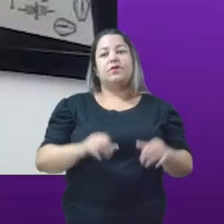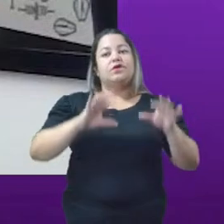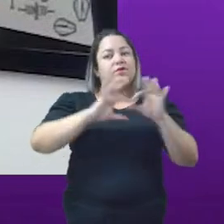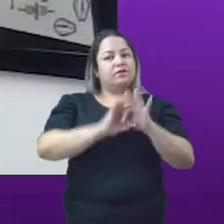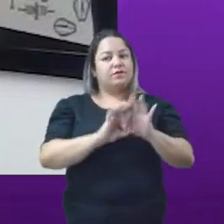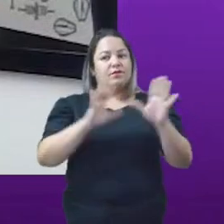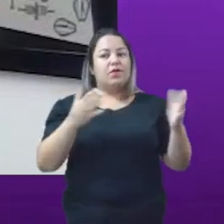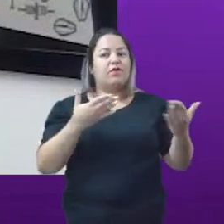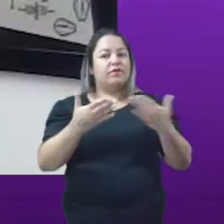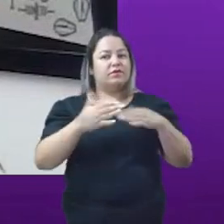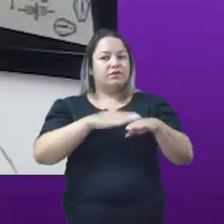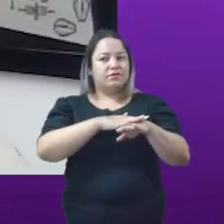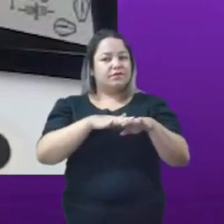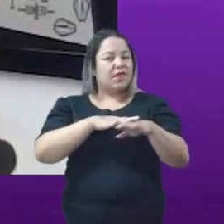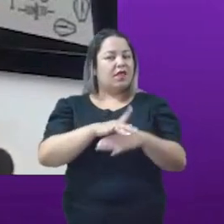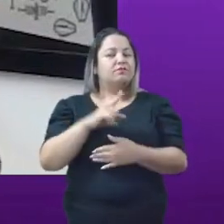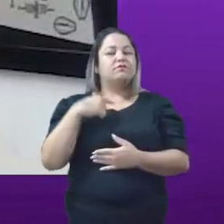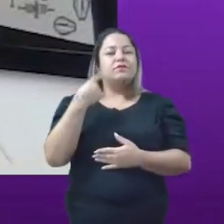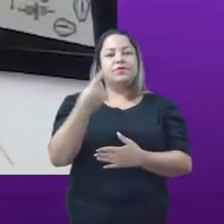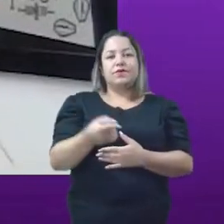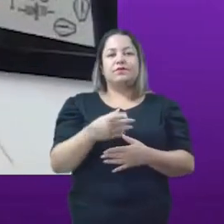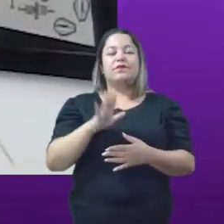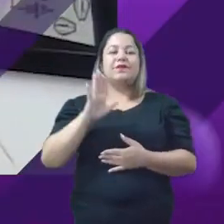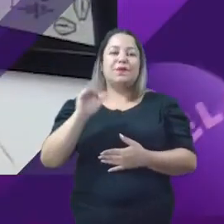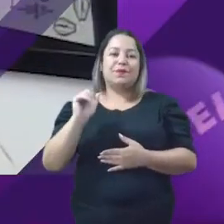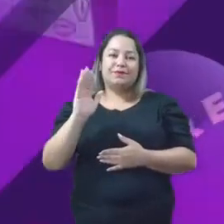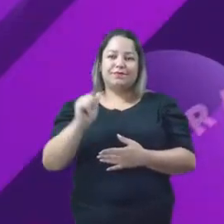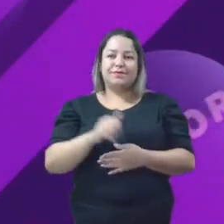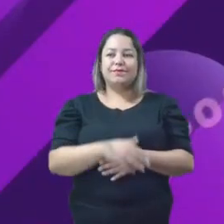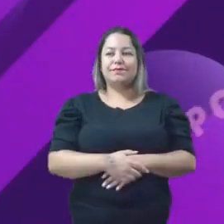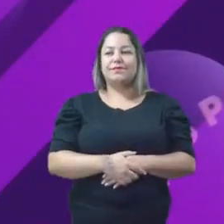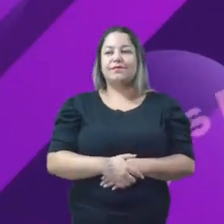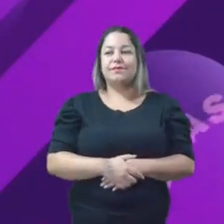disposição para a gente conversar posteriormente e até a próxima.